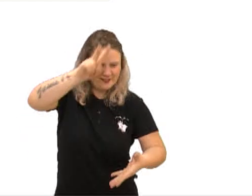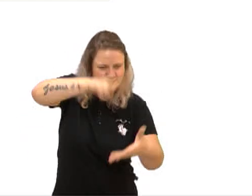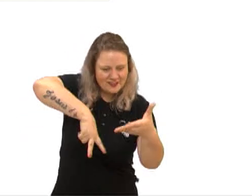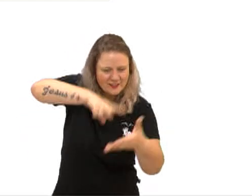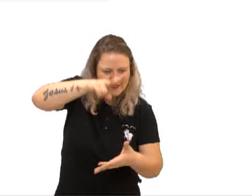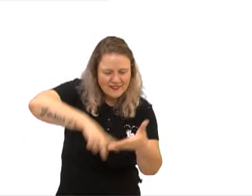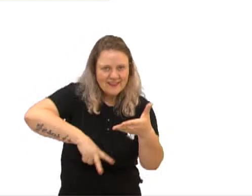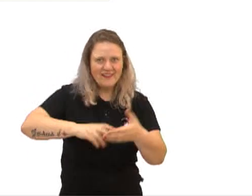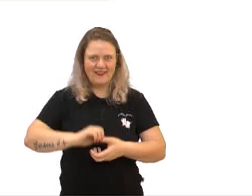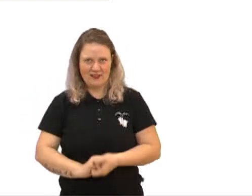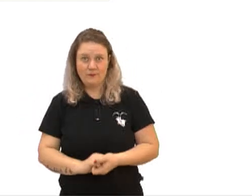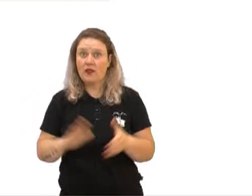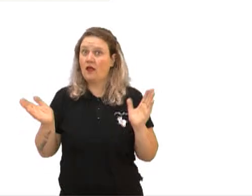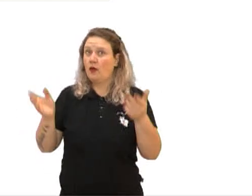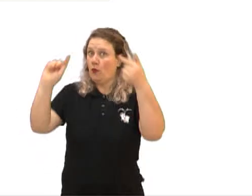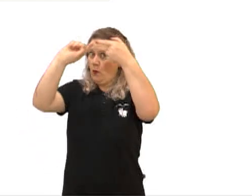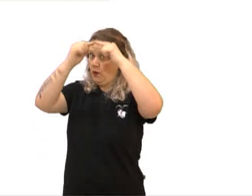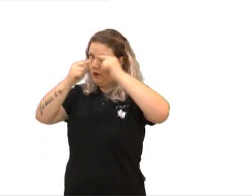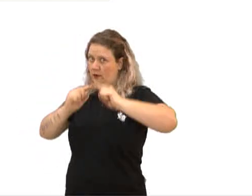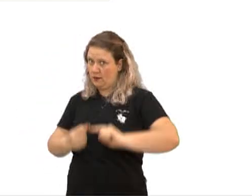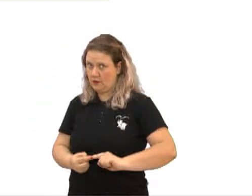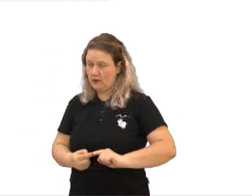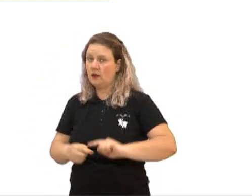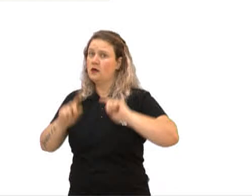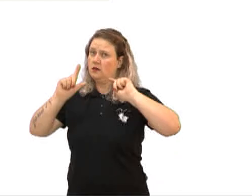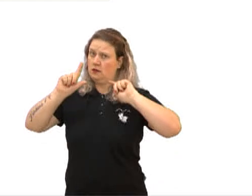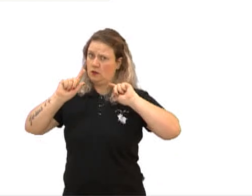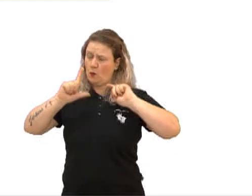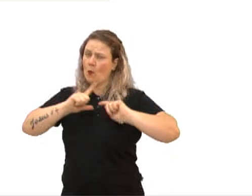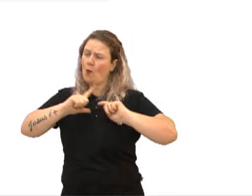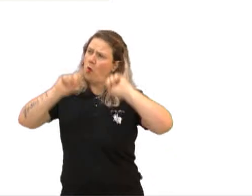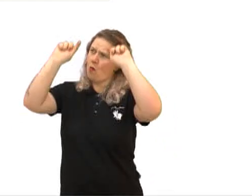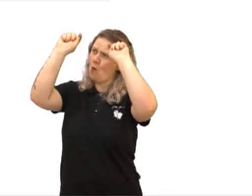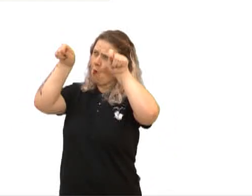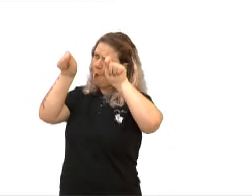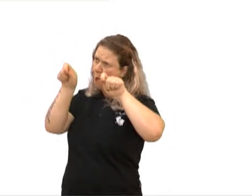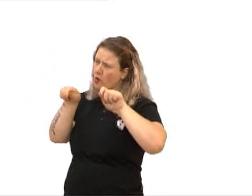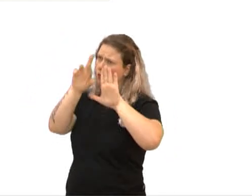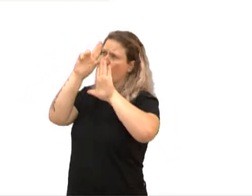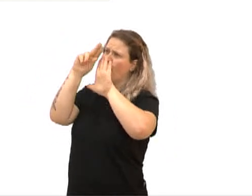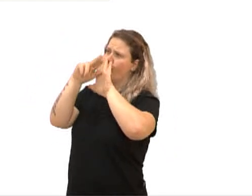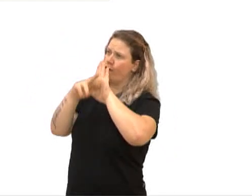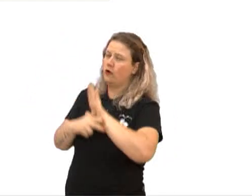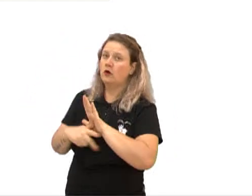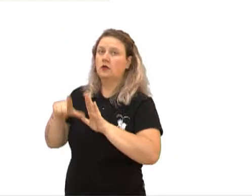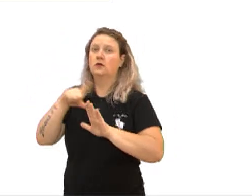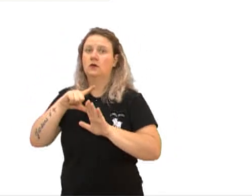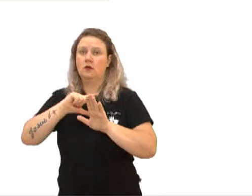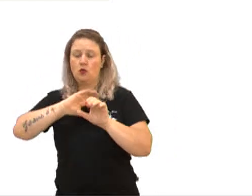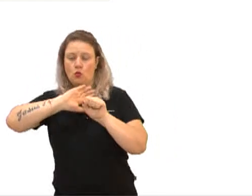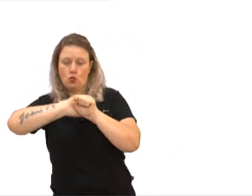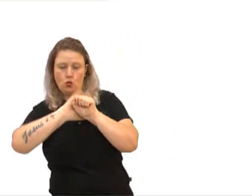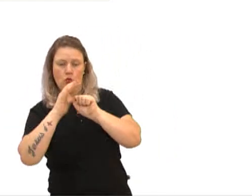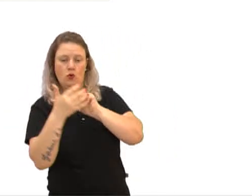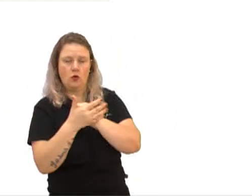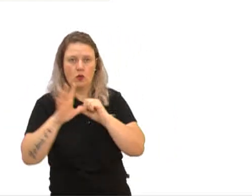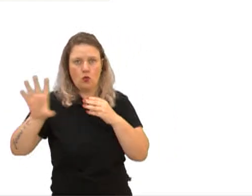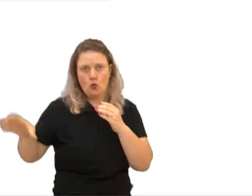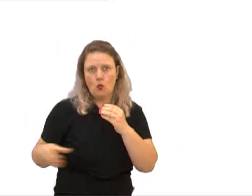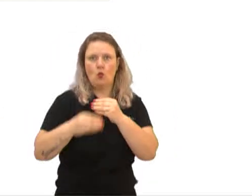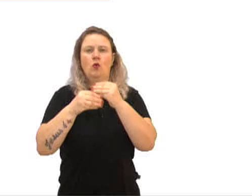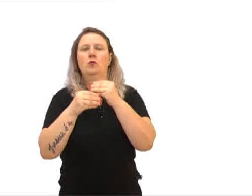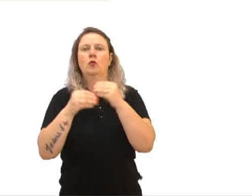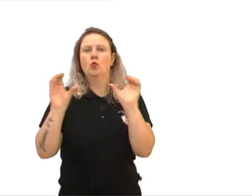Cleide, na segunda coluna? Nós temos várias possibilidades, mas é claro, né? Nós temos aqui sujeito composto, sujeito